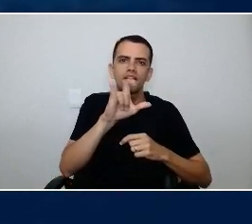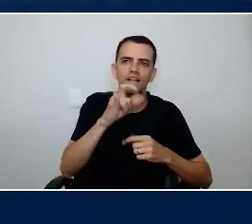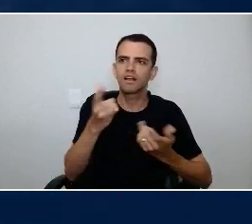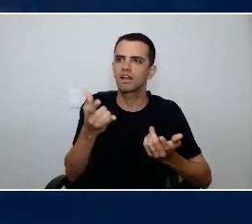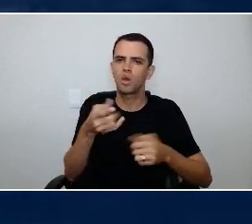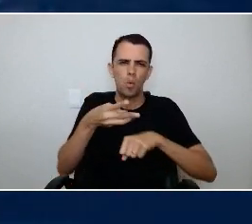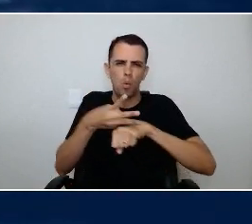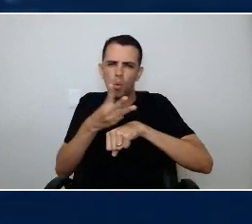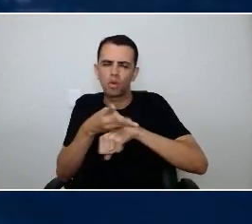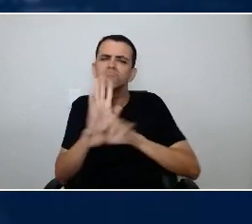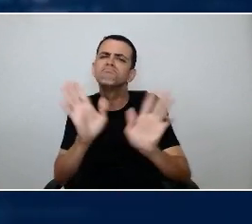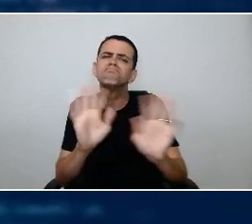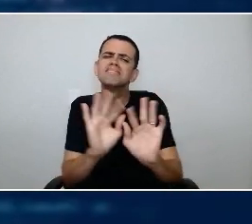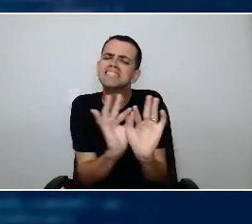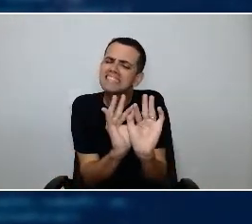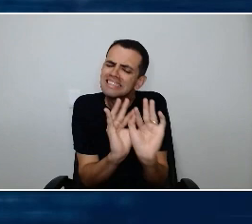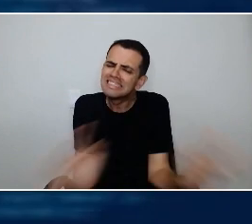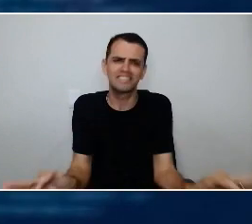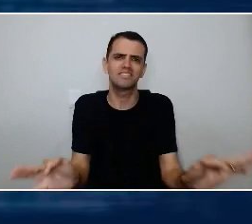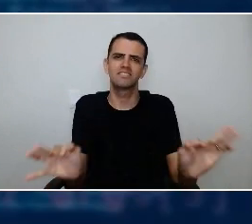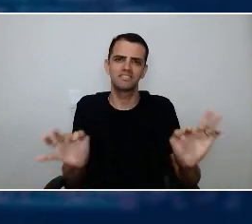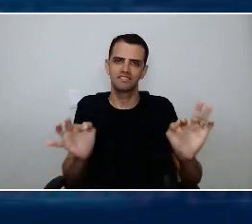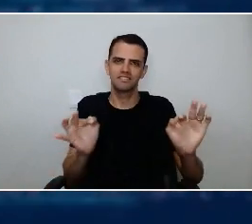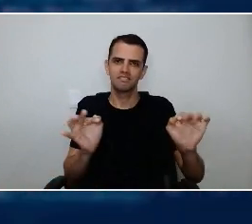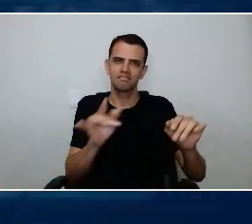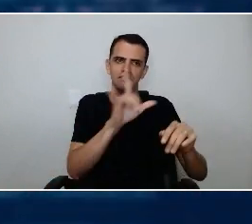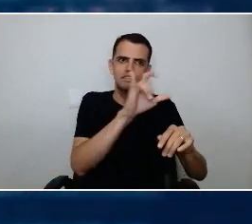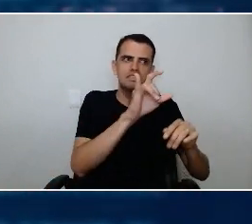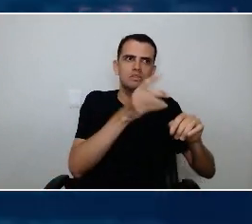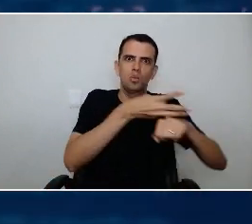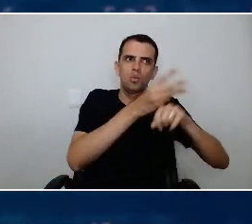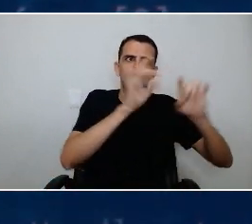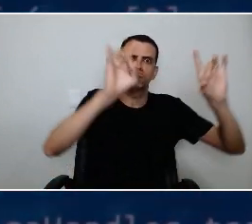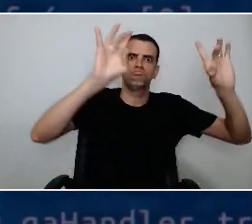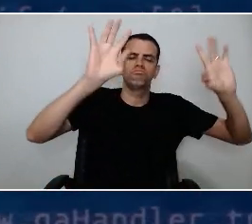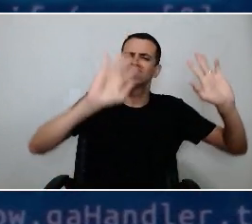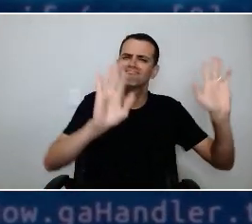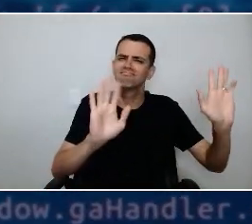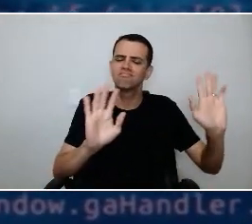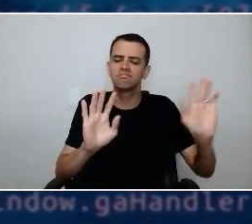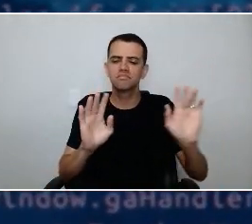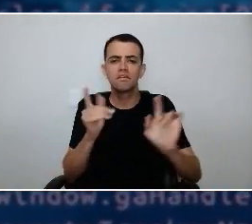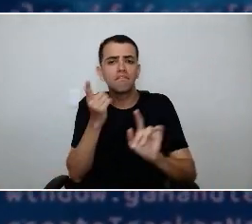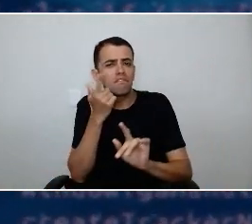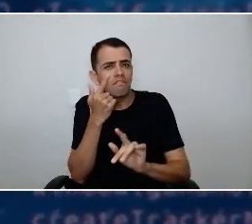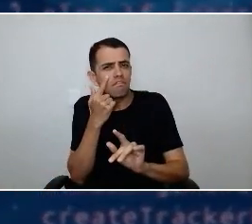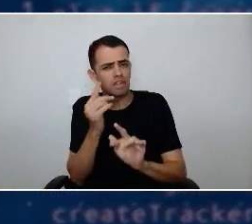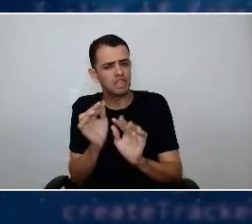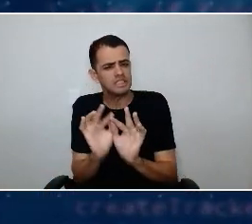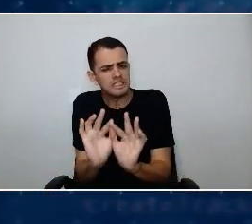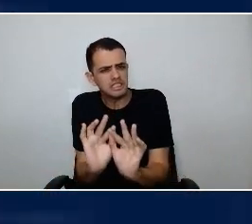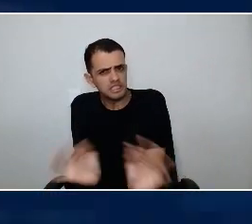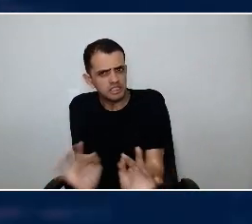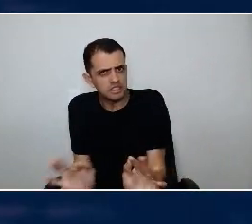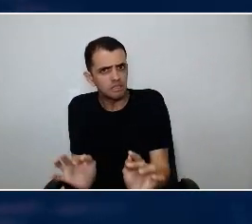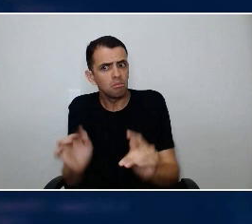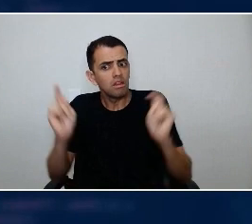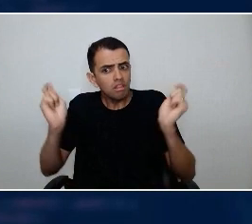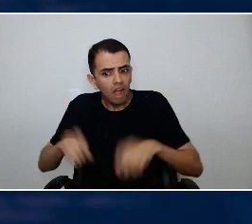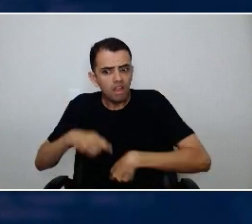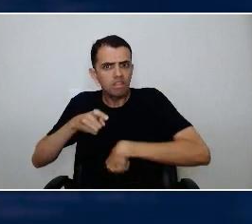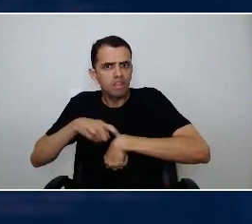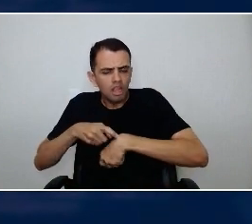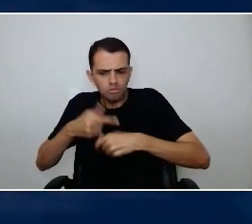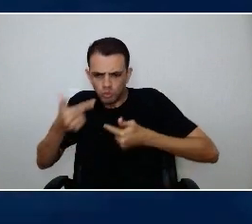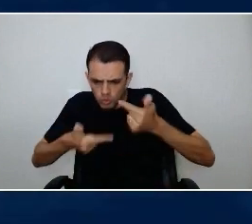mínimo para saber se esse mínimo é viável vale a pena você investir o seu tempo e até mesmo dinheiro então